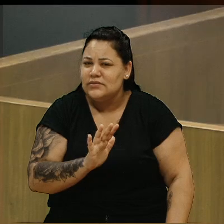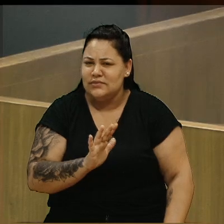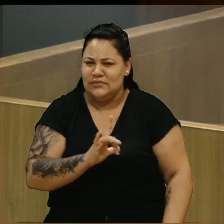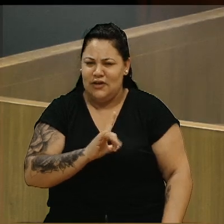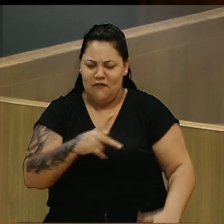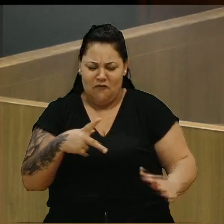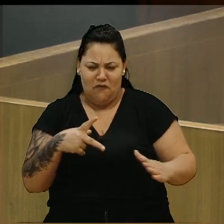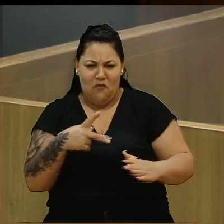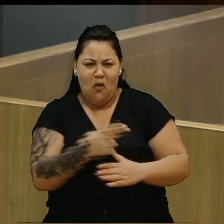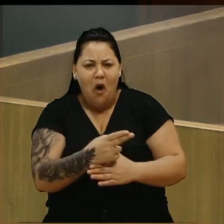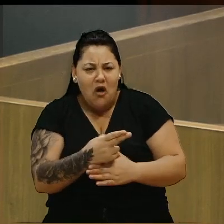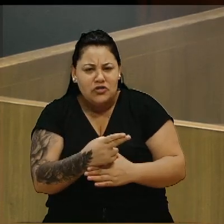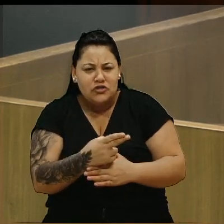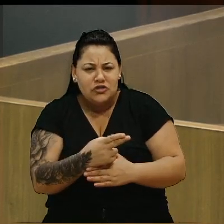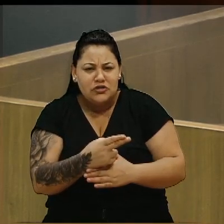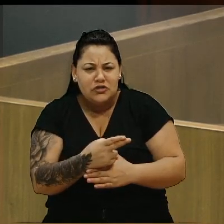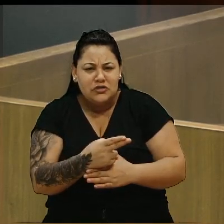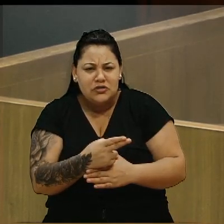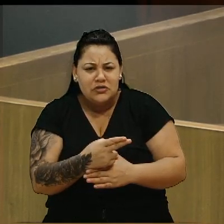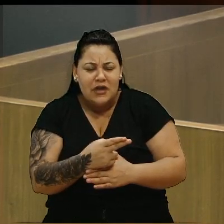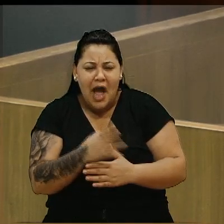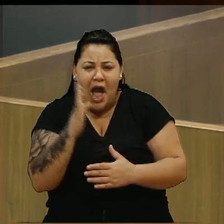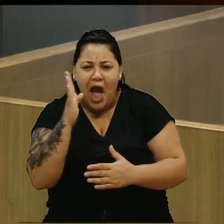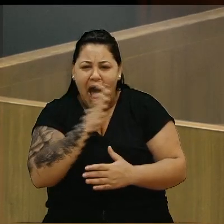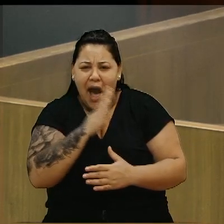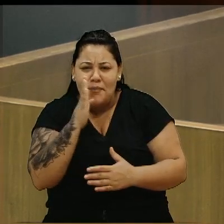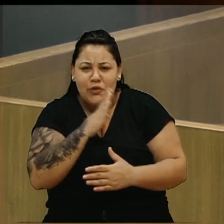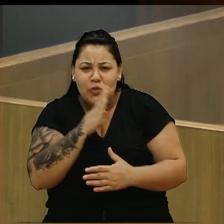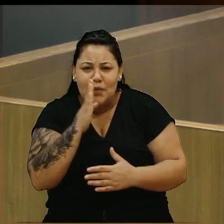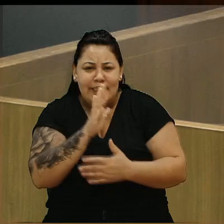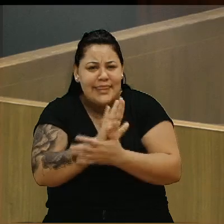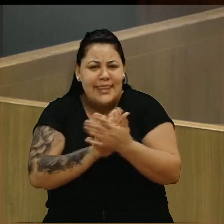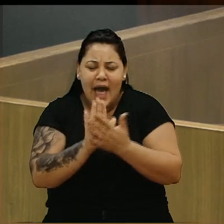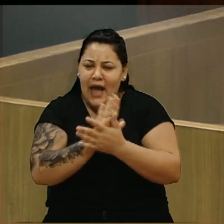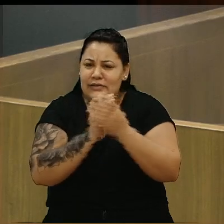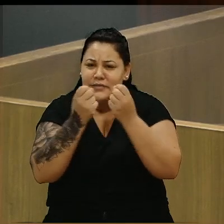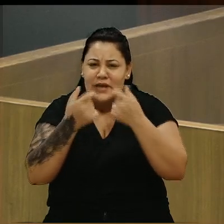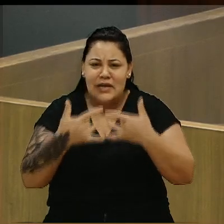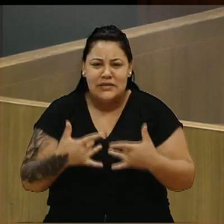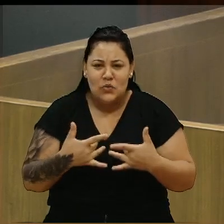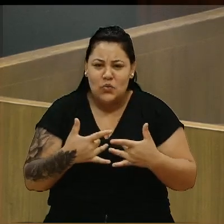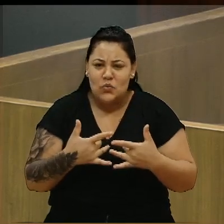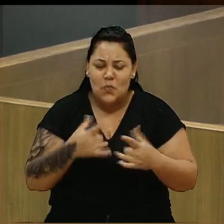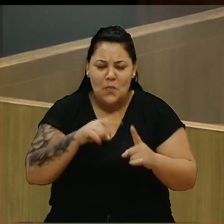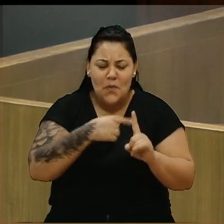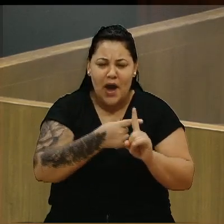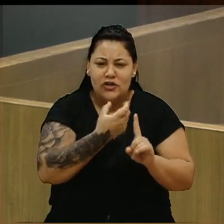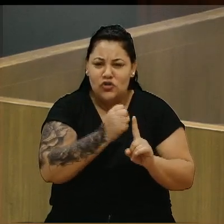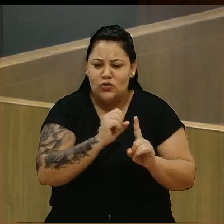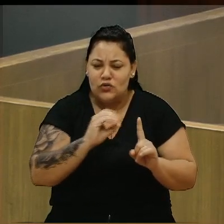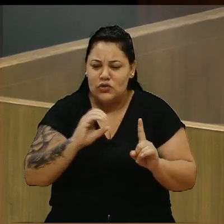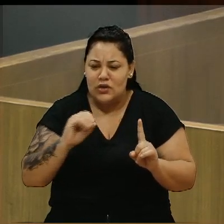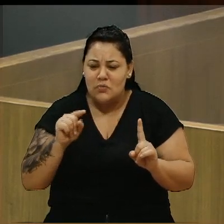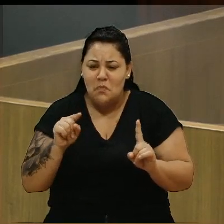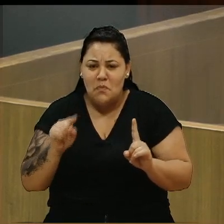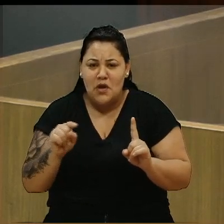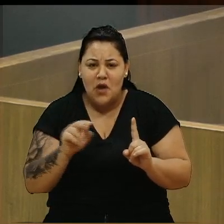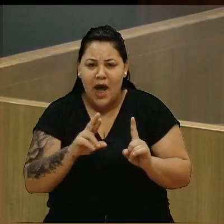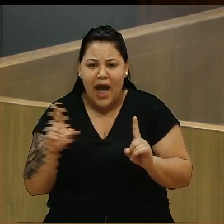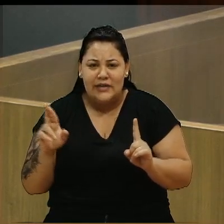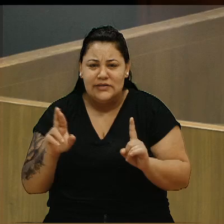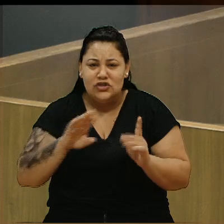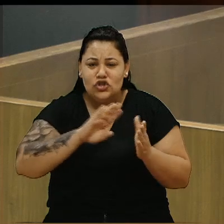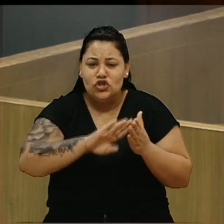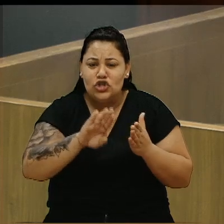e injustificável de mais de R$800 mil, eliminando dessa forma 24 projetos